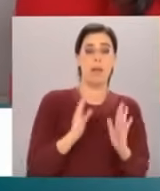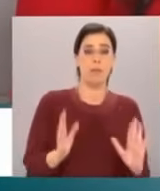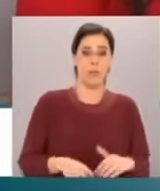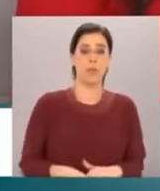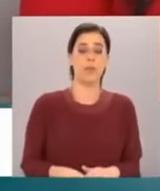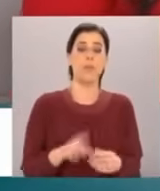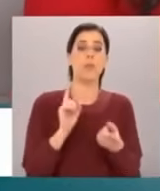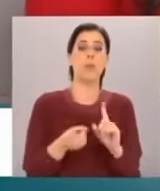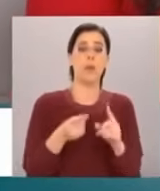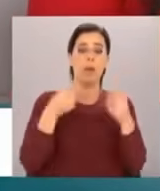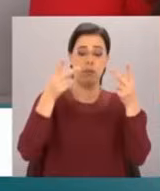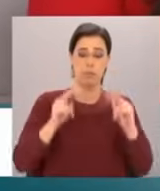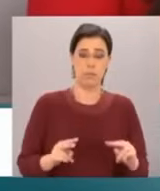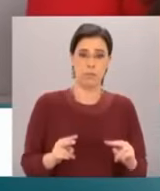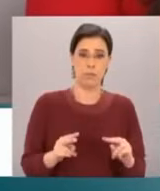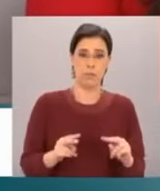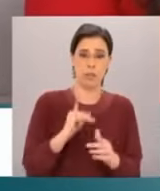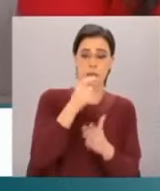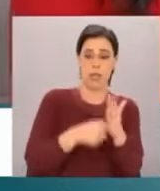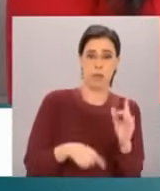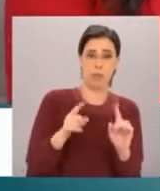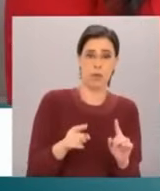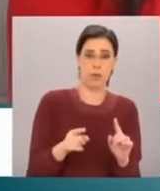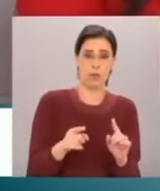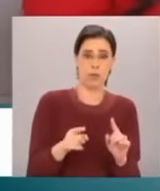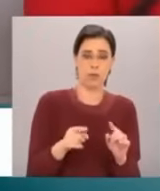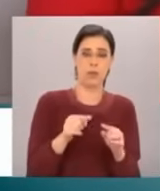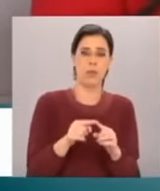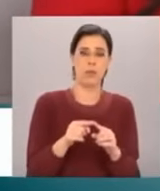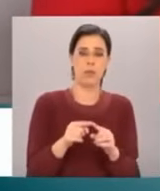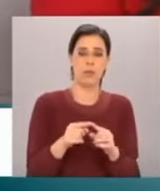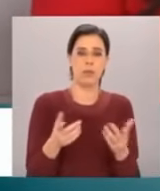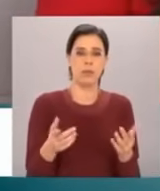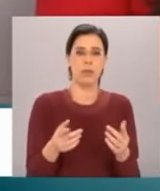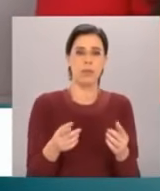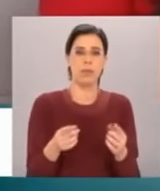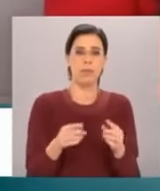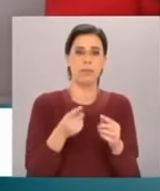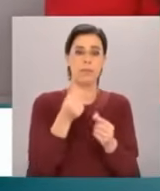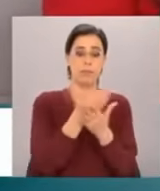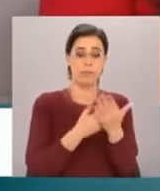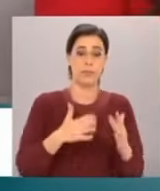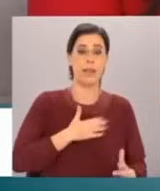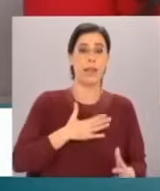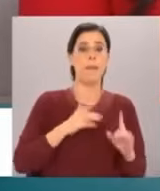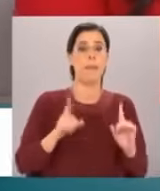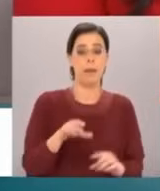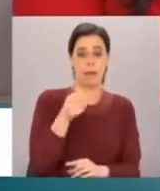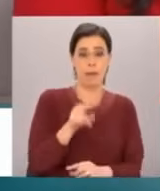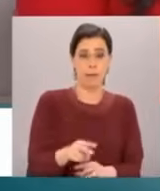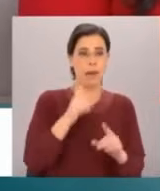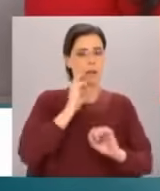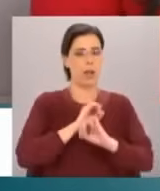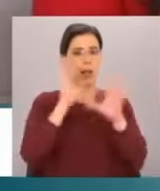a relação aquilo que a descida não só a dos impostos em matéria por um lado do ponto de vista socioeconômico para as empresas Ou